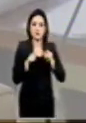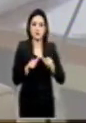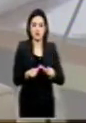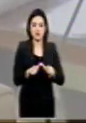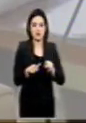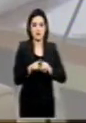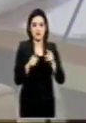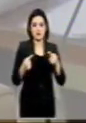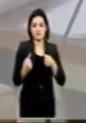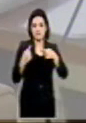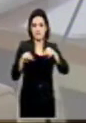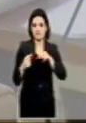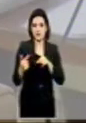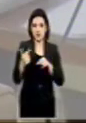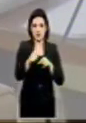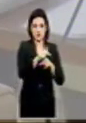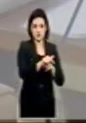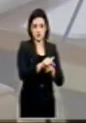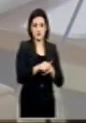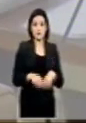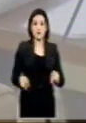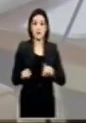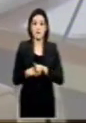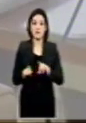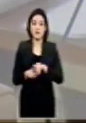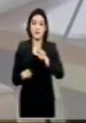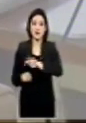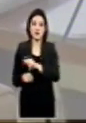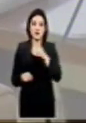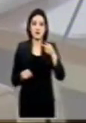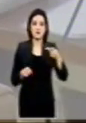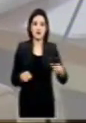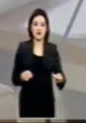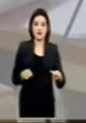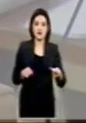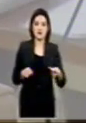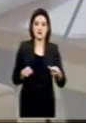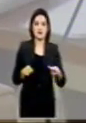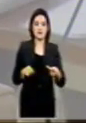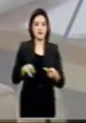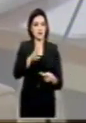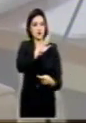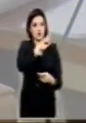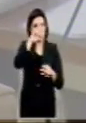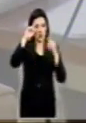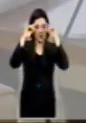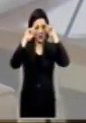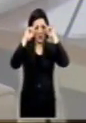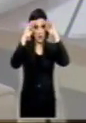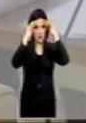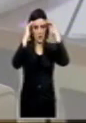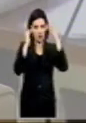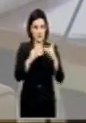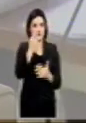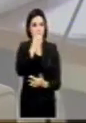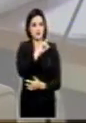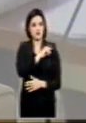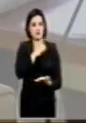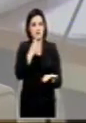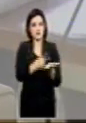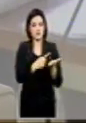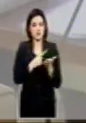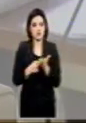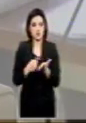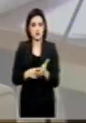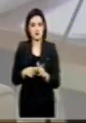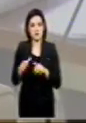demais. Além disso, a transferência de atribuição de cumprimento das missões do Serviço de Inteligência da Polícia do Senado